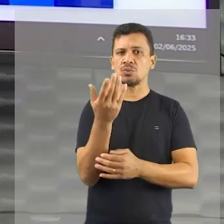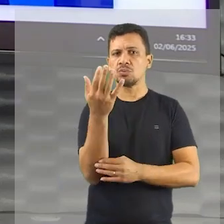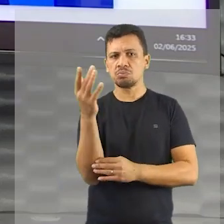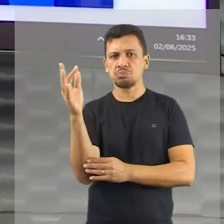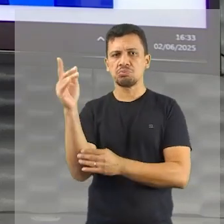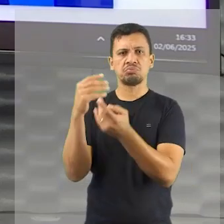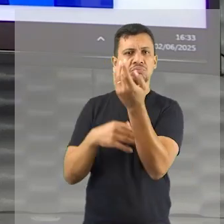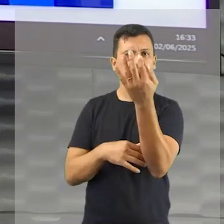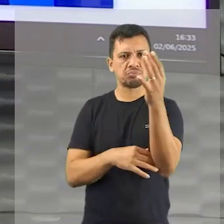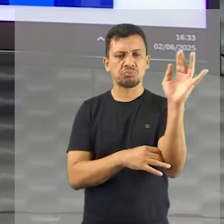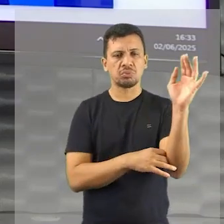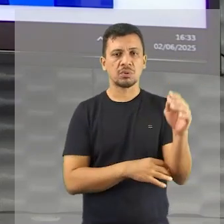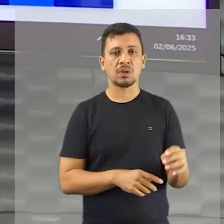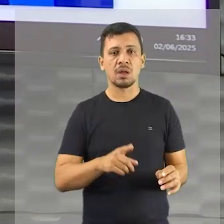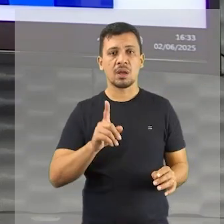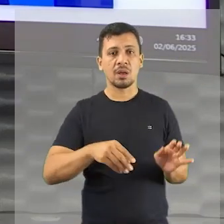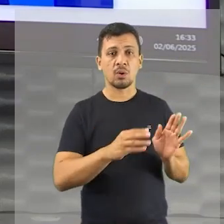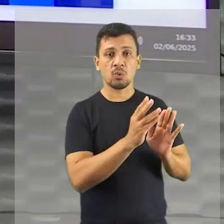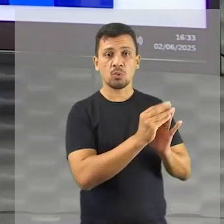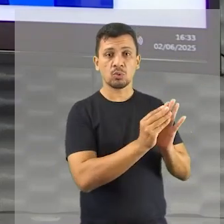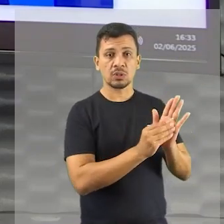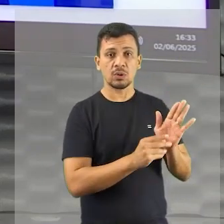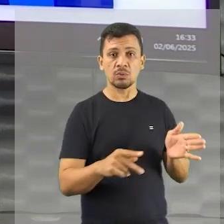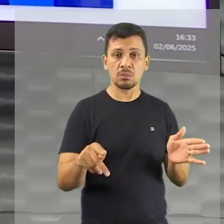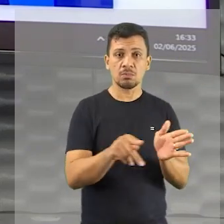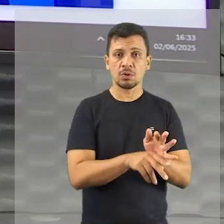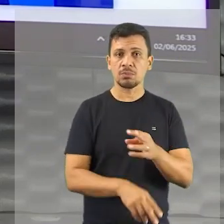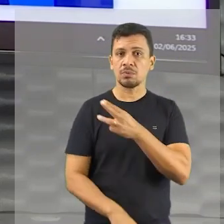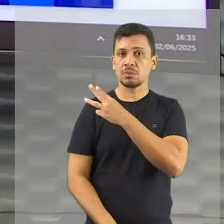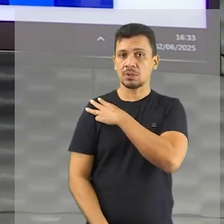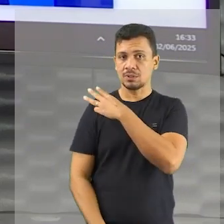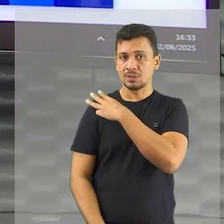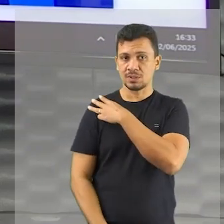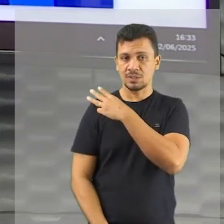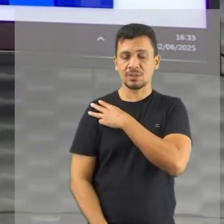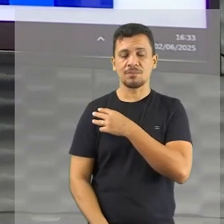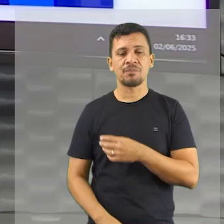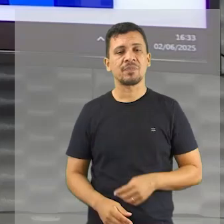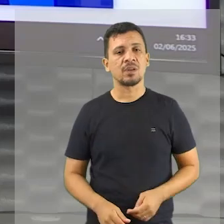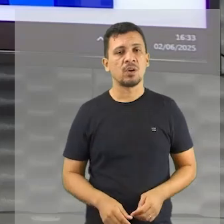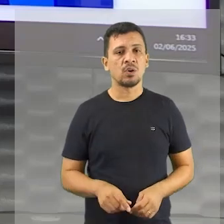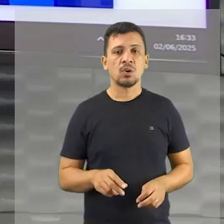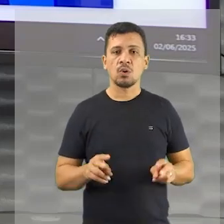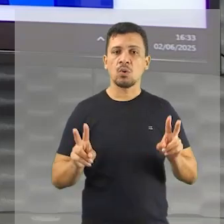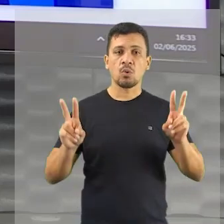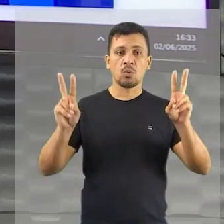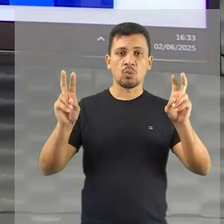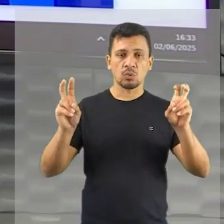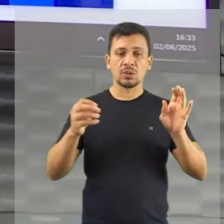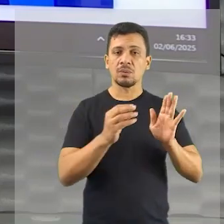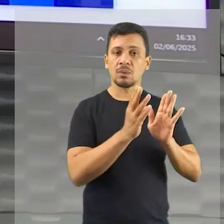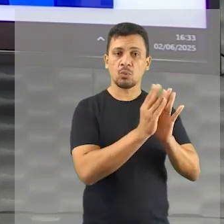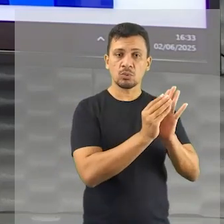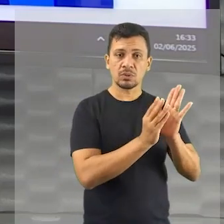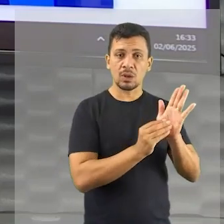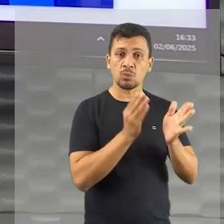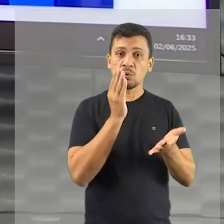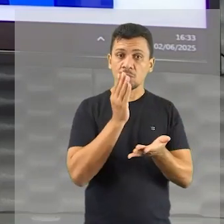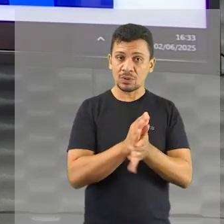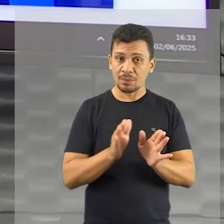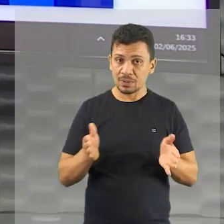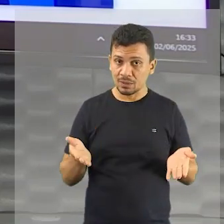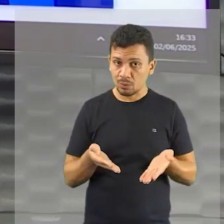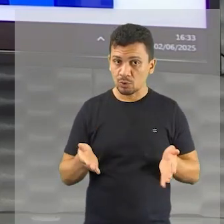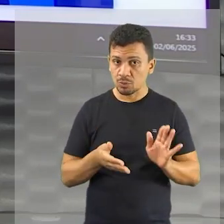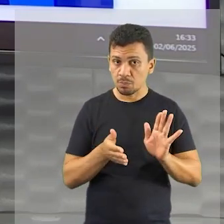partes dos conteúdos, né, da terceira série do ensino médio. Então, hoje a gente vai terminar o nosso conteúdo de genética, tá? Que é proposto pela